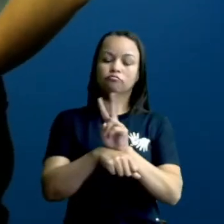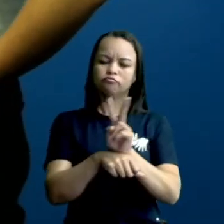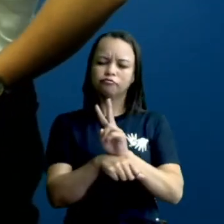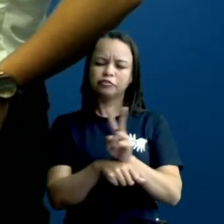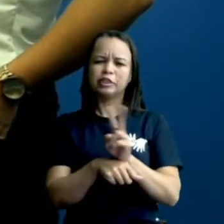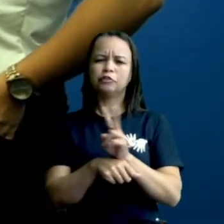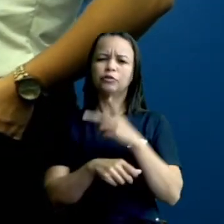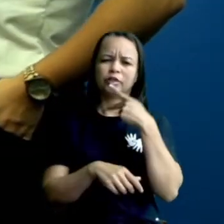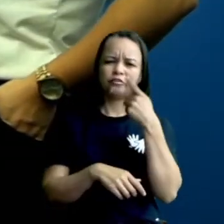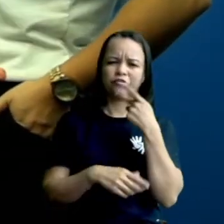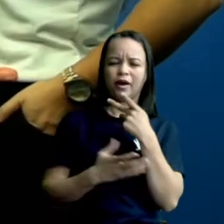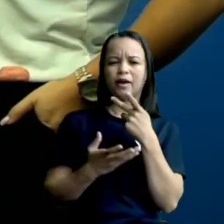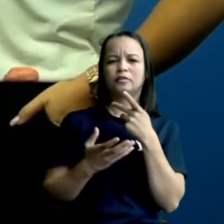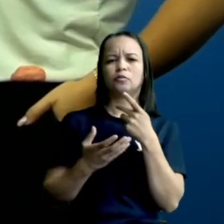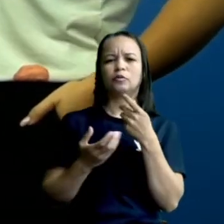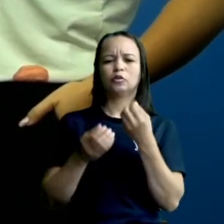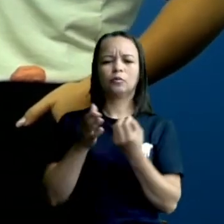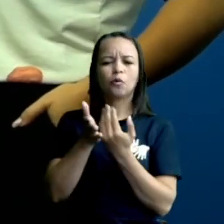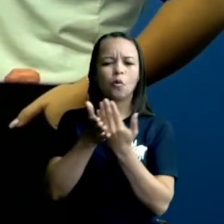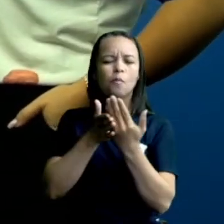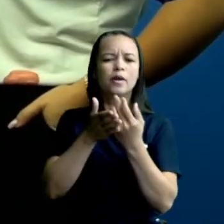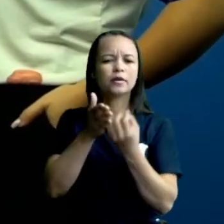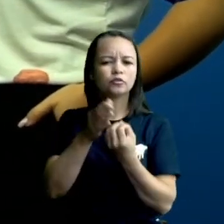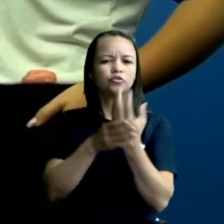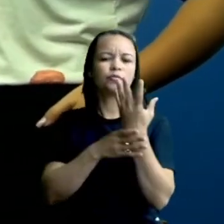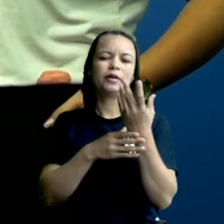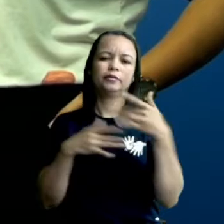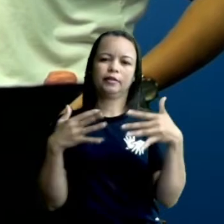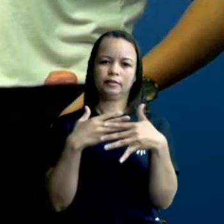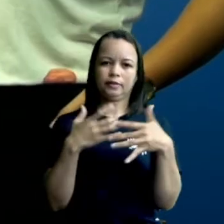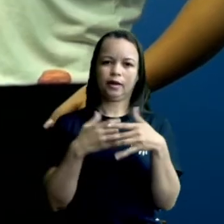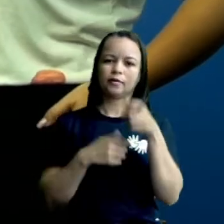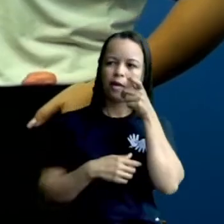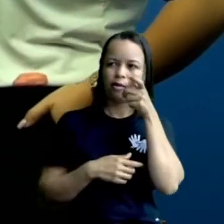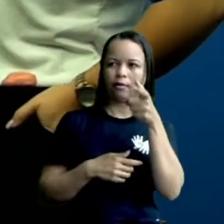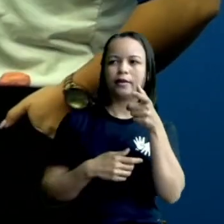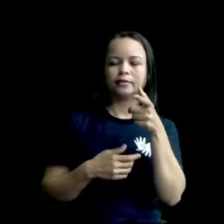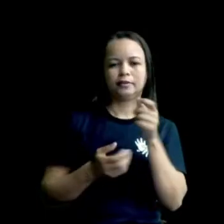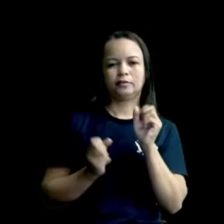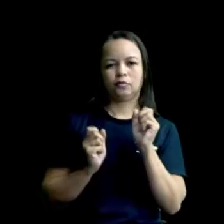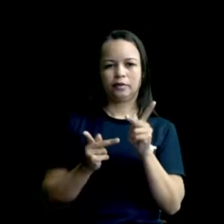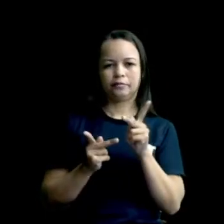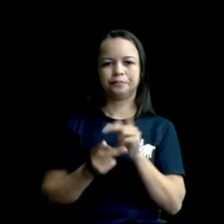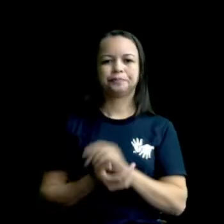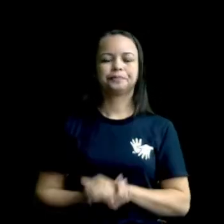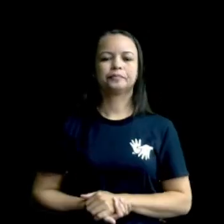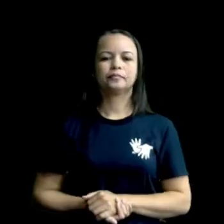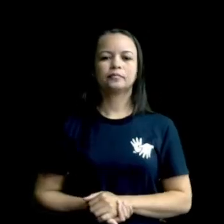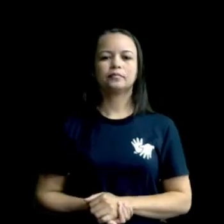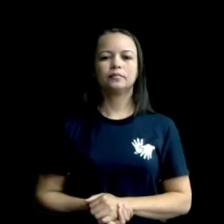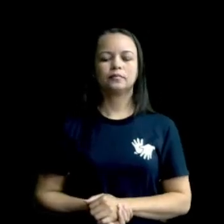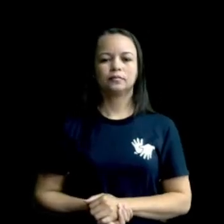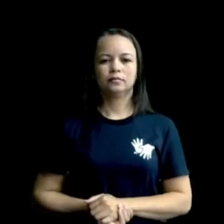um pouco do surgimento da cidade, como tudo começou, é bem interessante. Vamos lá?